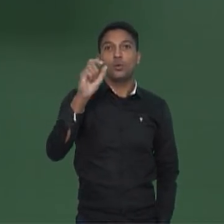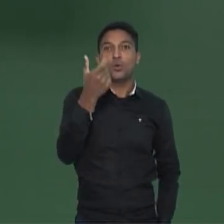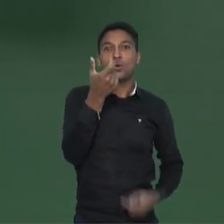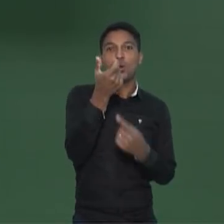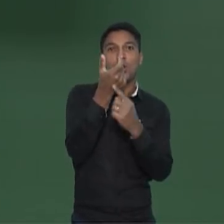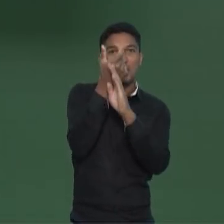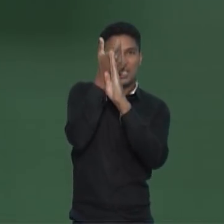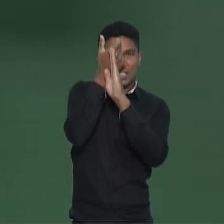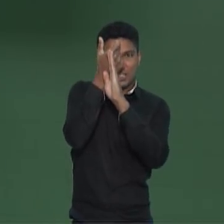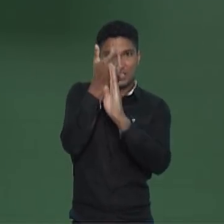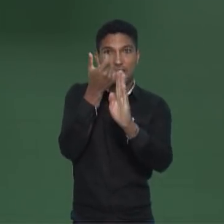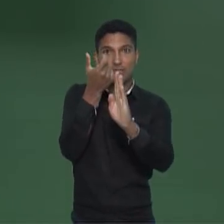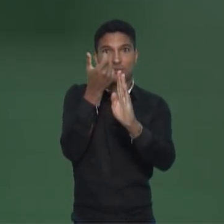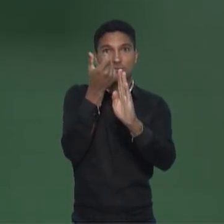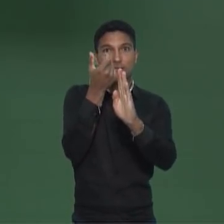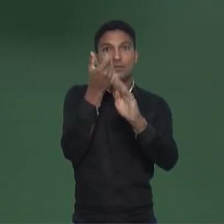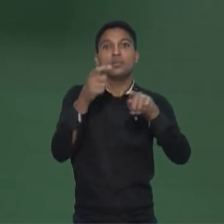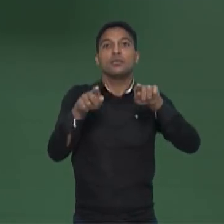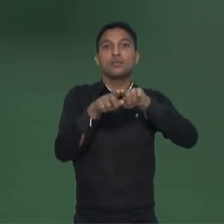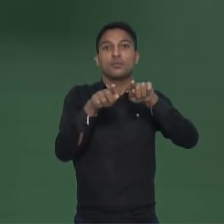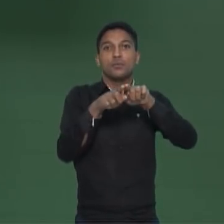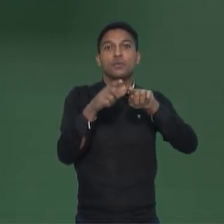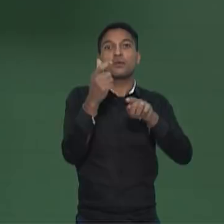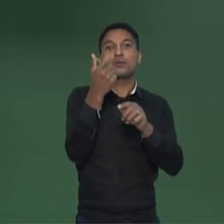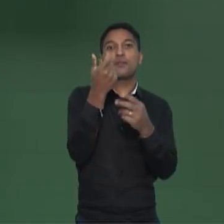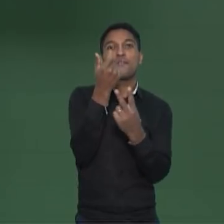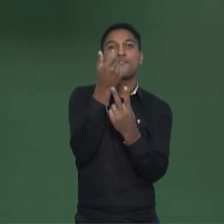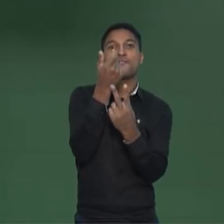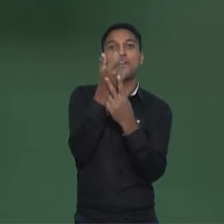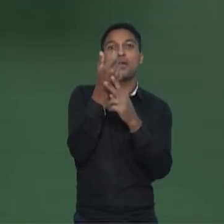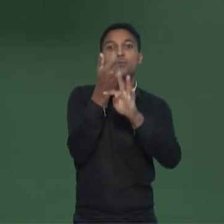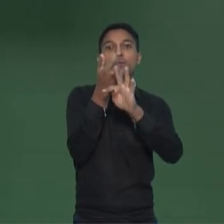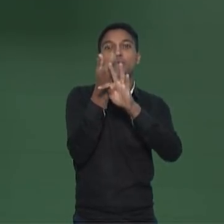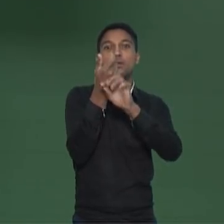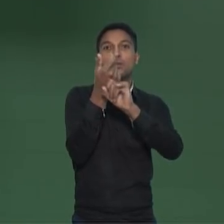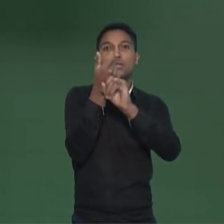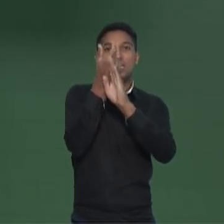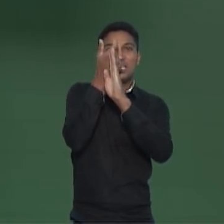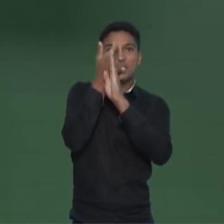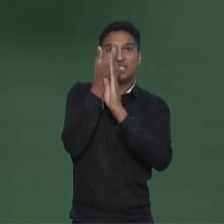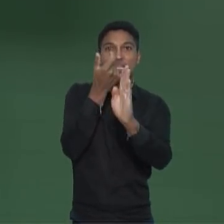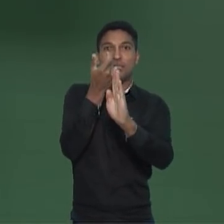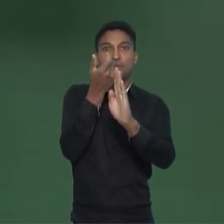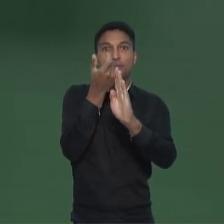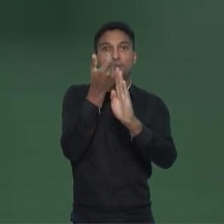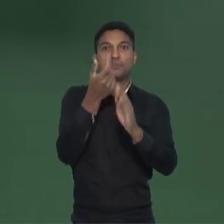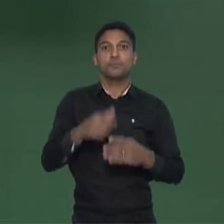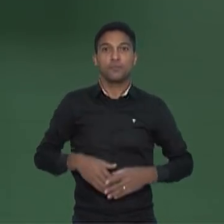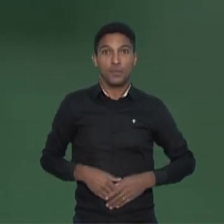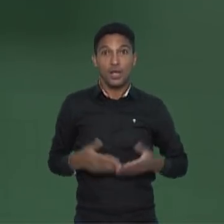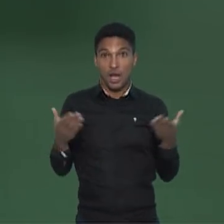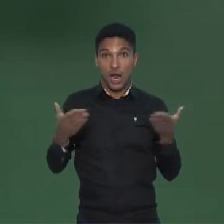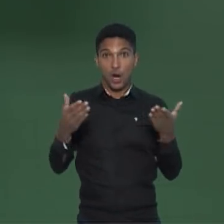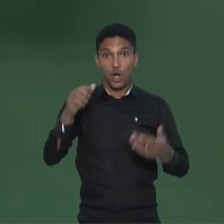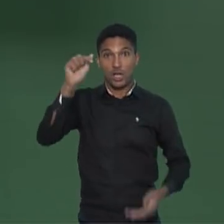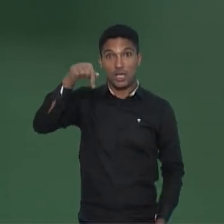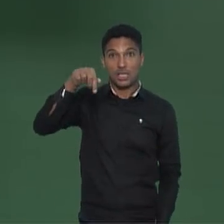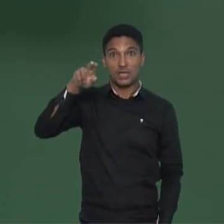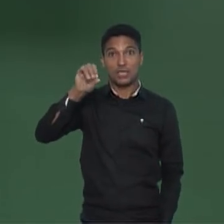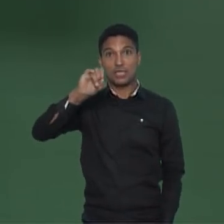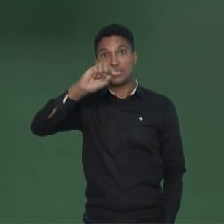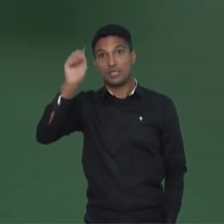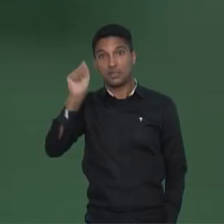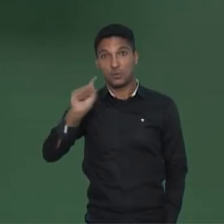certo? Chegamos no momento do nosso quiz, certo? O quiz nós vamos fazer juntos. Leia comigo, já vá pensando